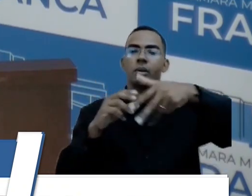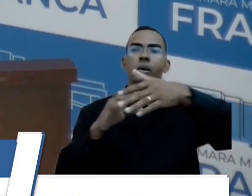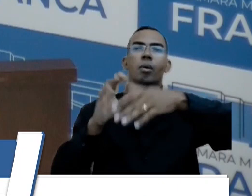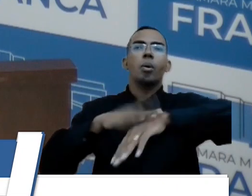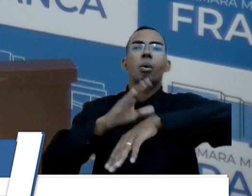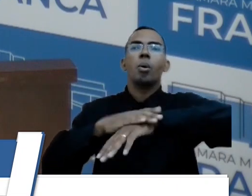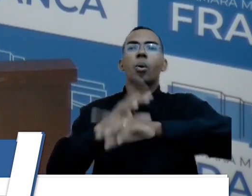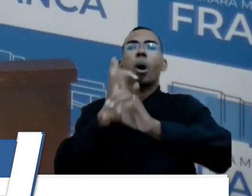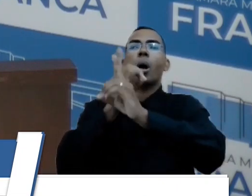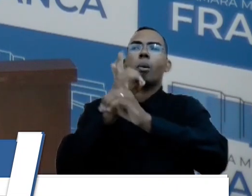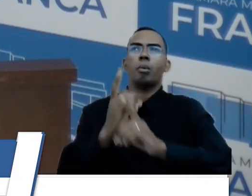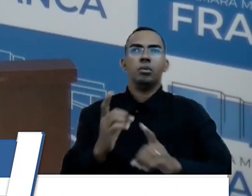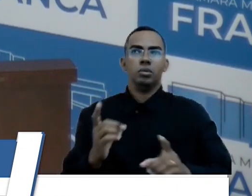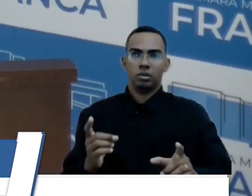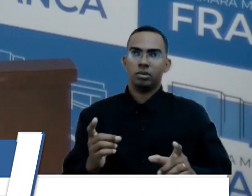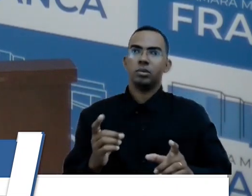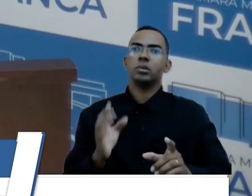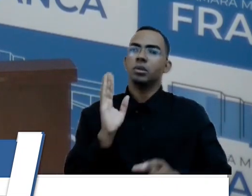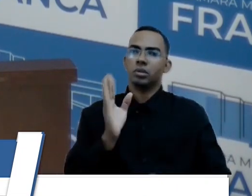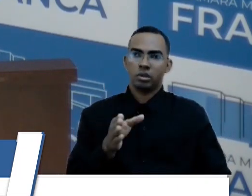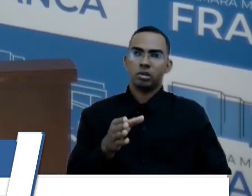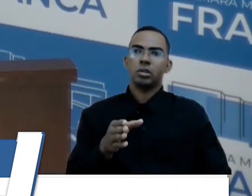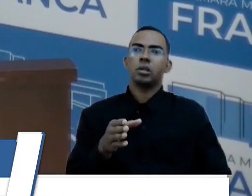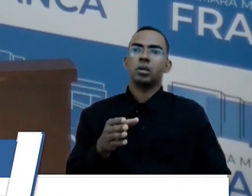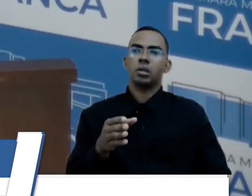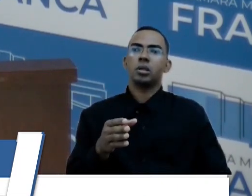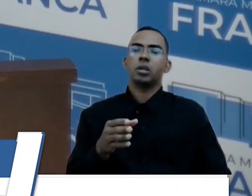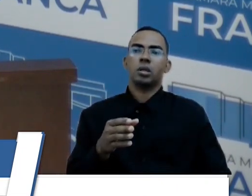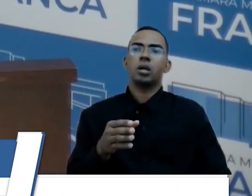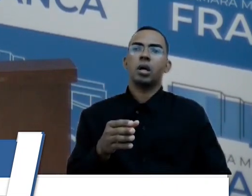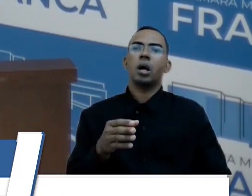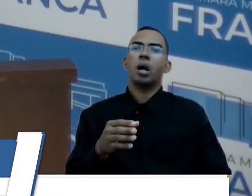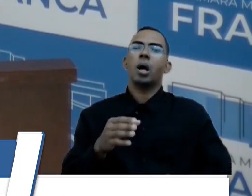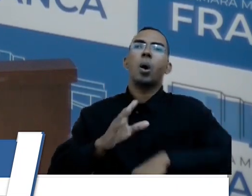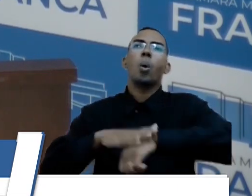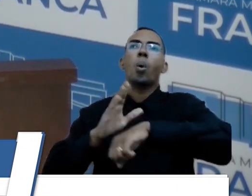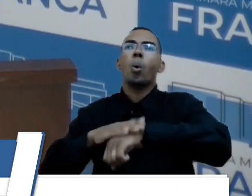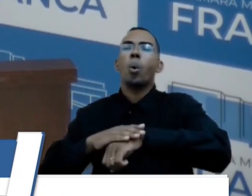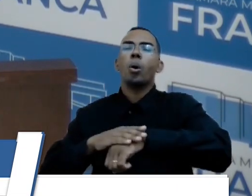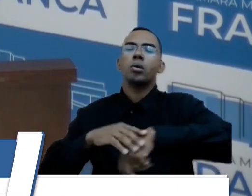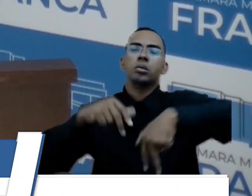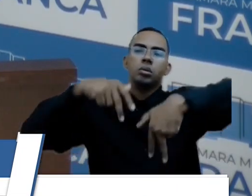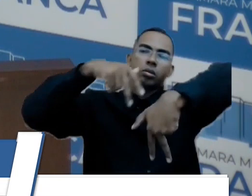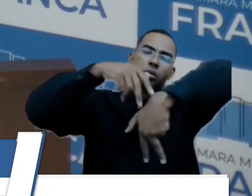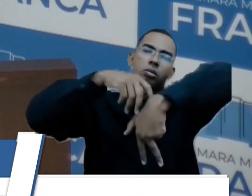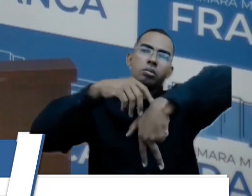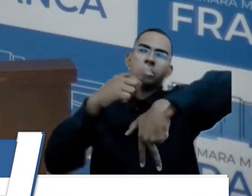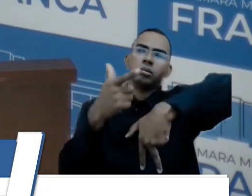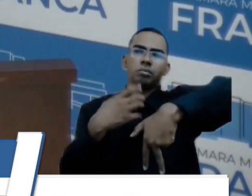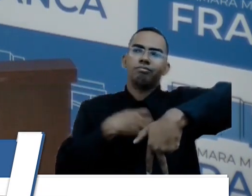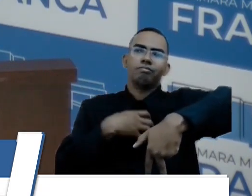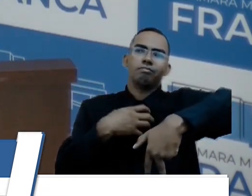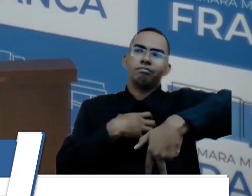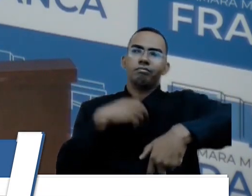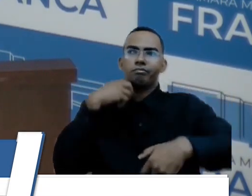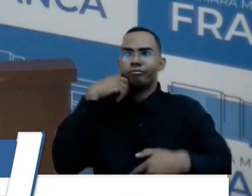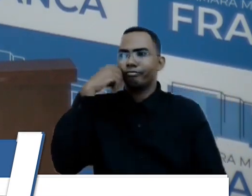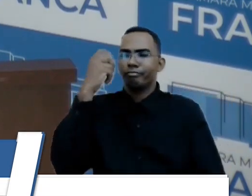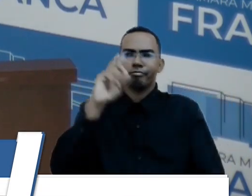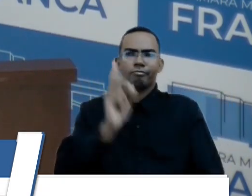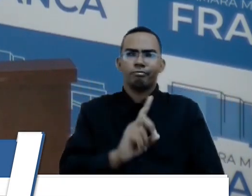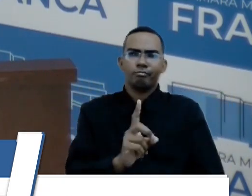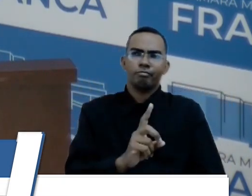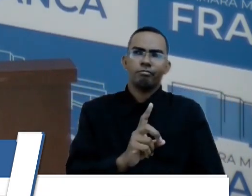jeito. Eu já fui abordado pela polícia. Em nenhum momento eu me senti constrangido, eu me senti que